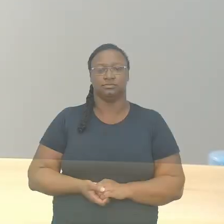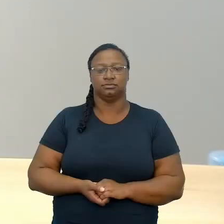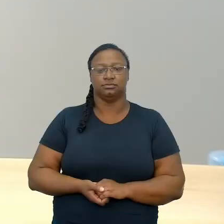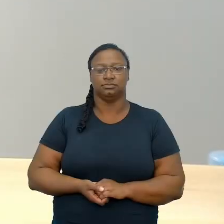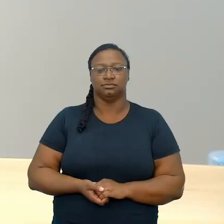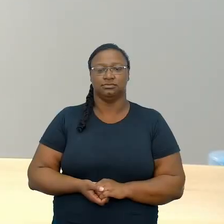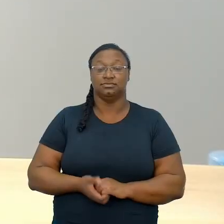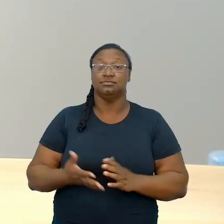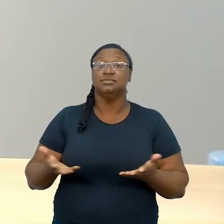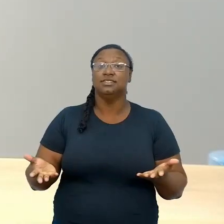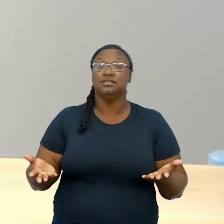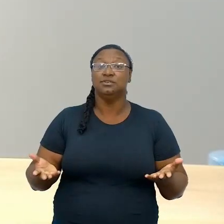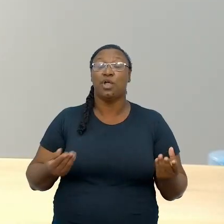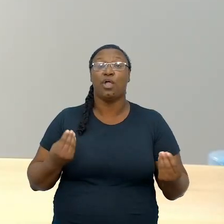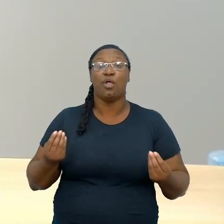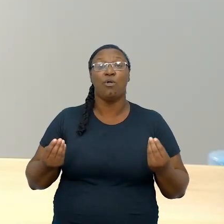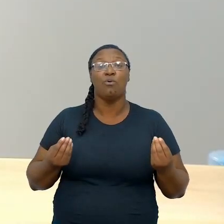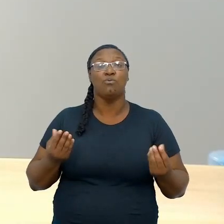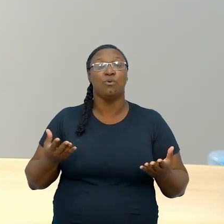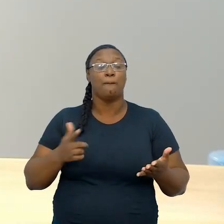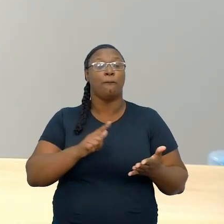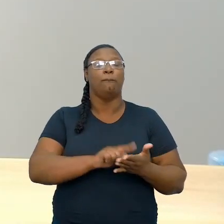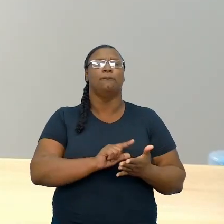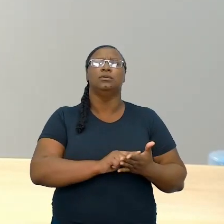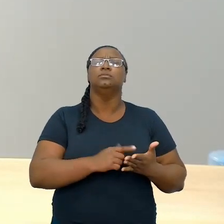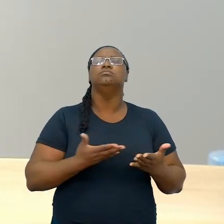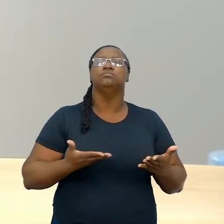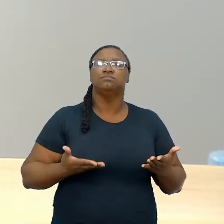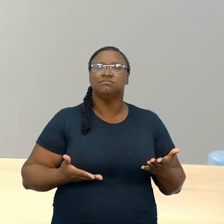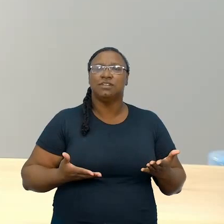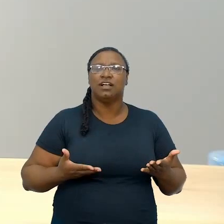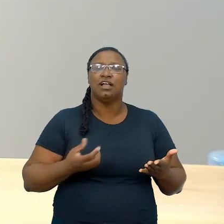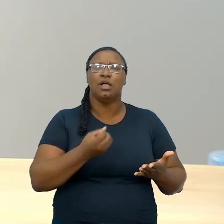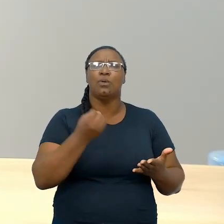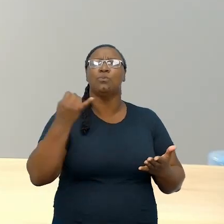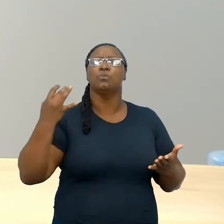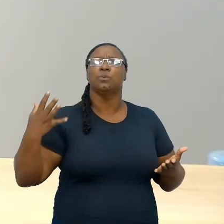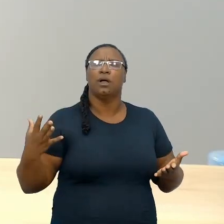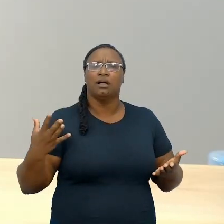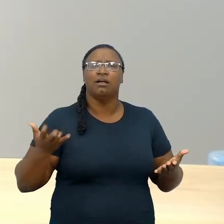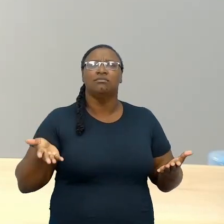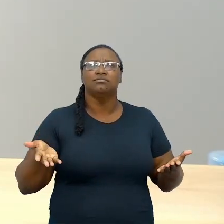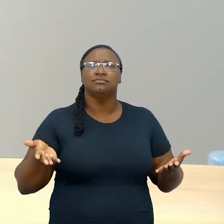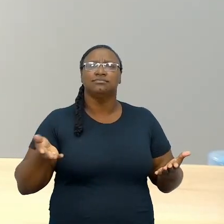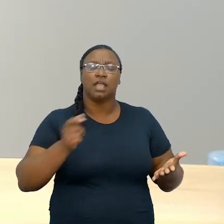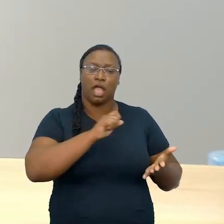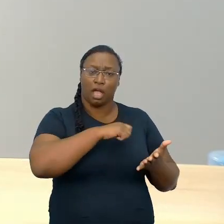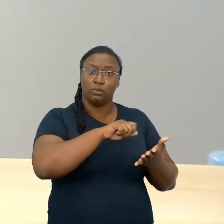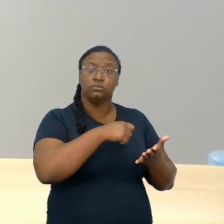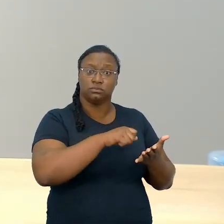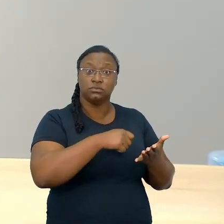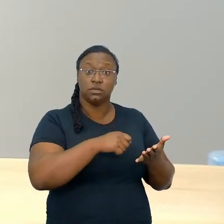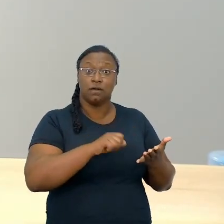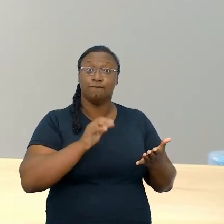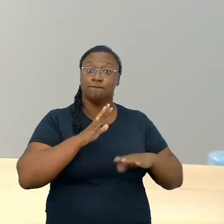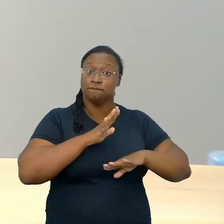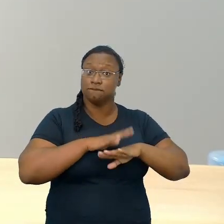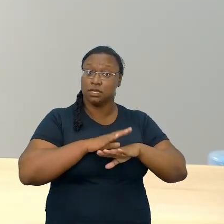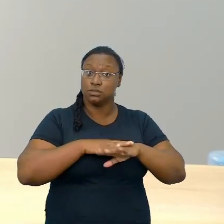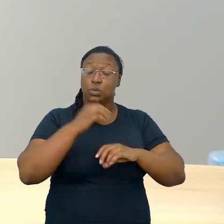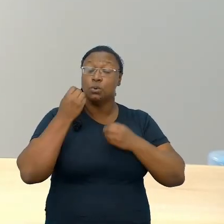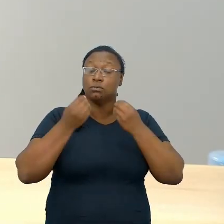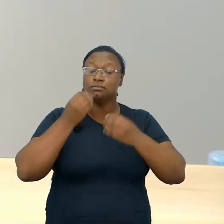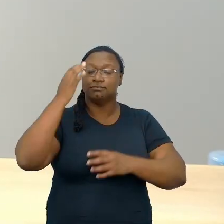E aí, como é que está o seu diário de bordo? Quais são as anotações que você fez? O que você refletiu